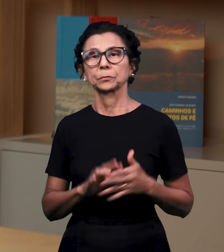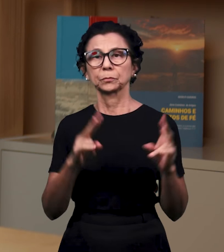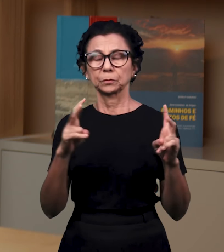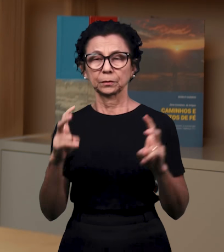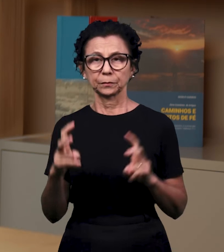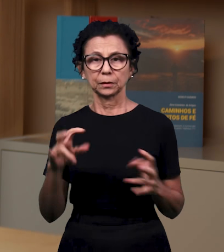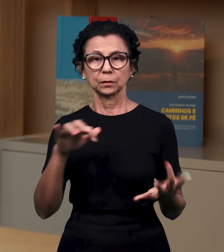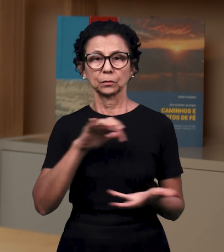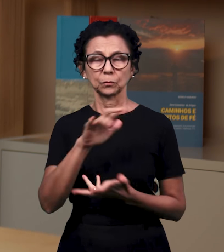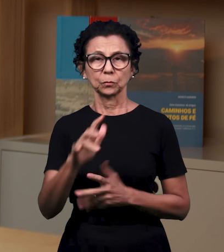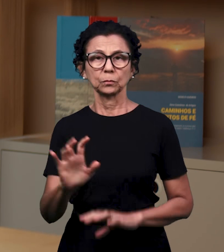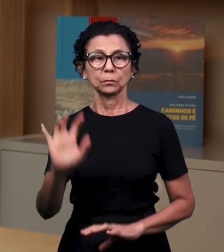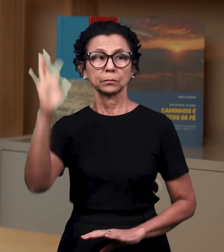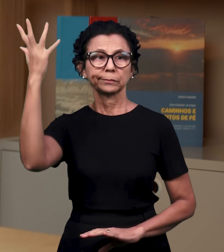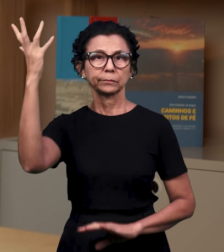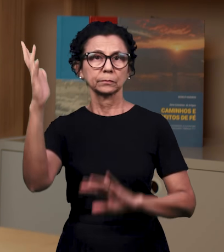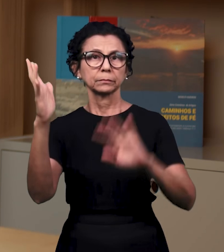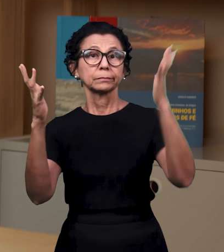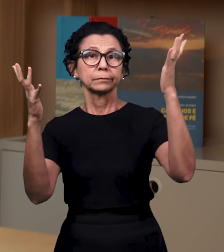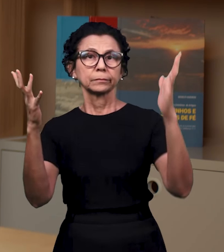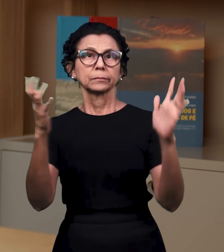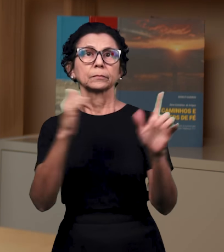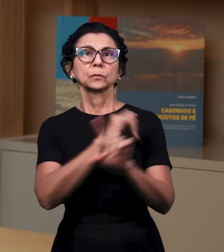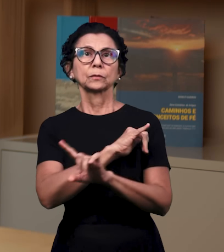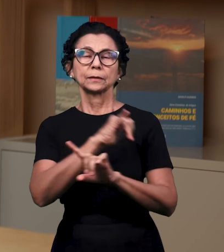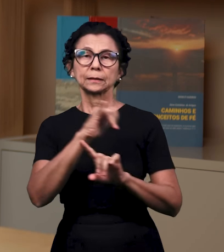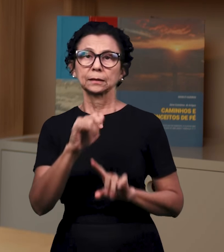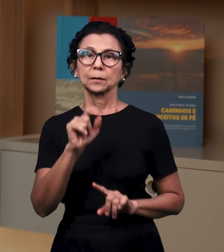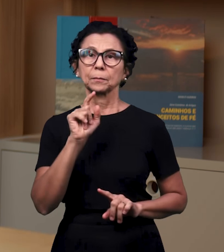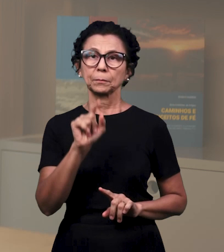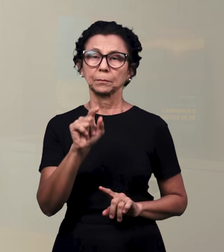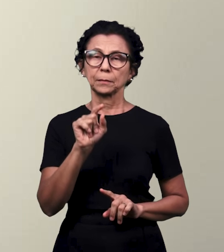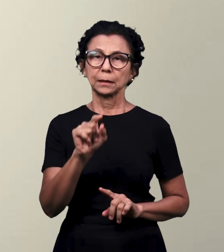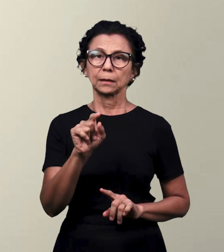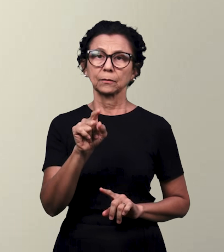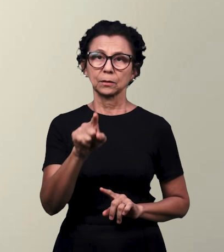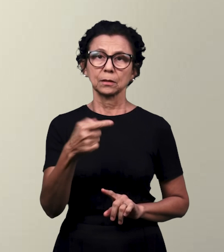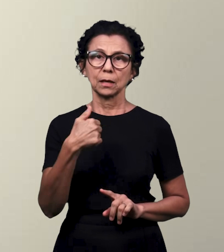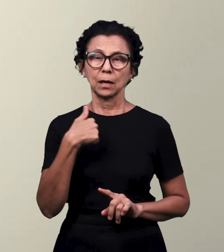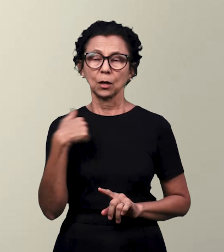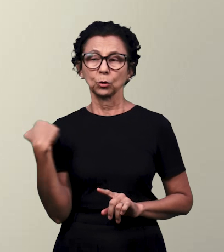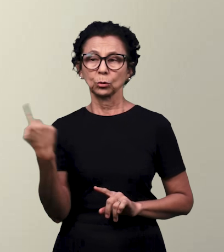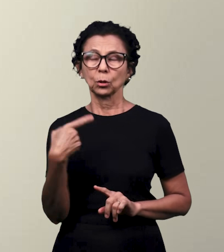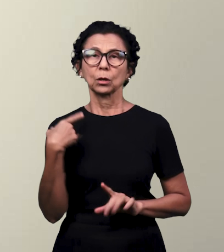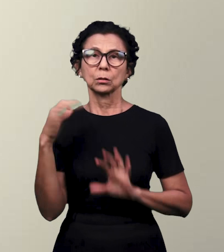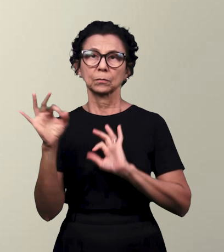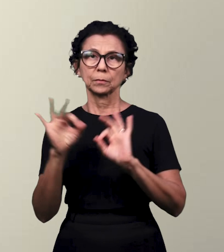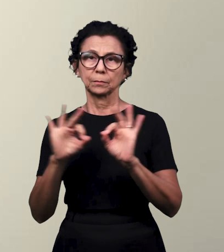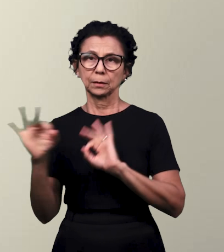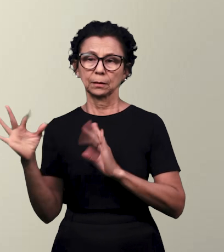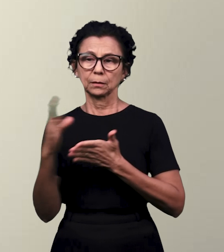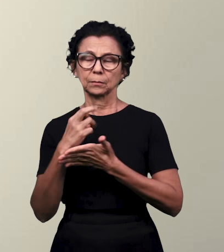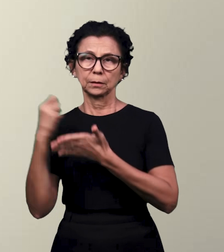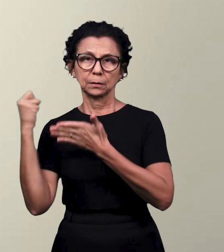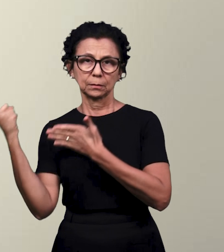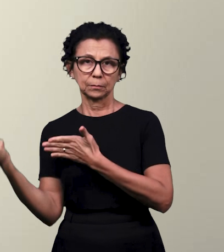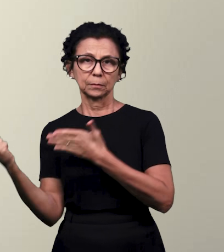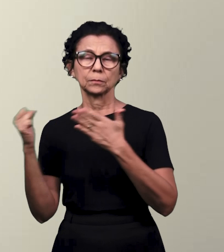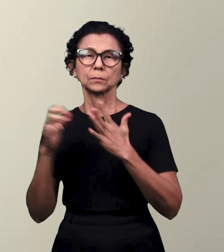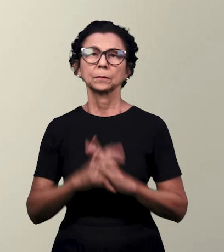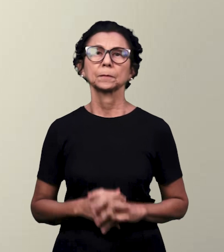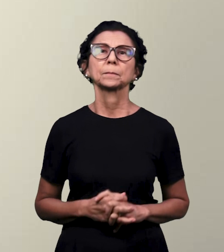estamos vendo ao nosso redor são sinais para nos prepararmos, né? Até Paulo também aos Tessalonicenses diz, né? Porque o mesmo